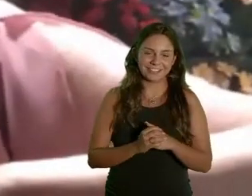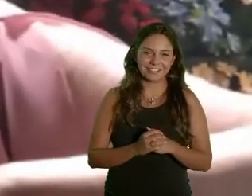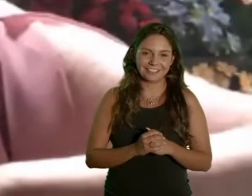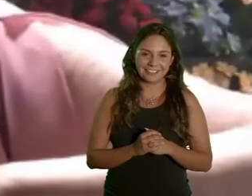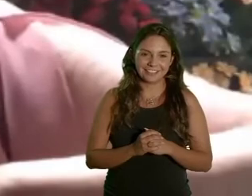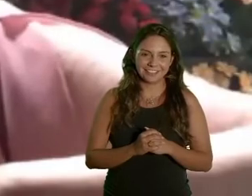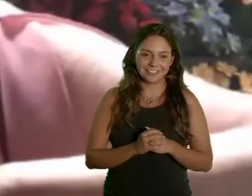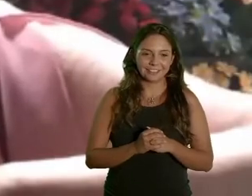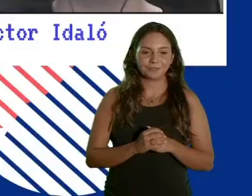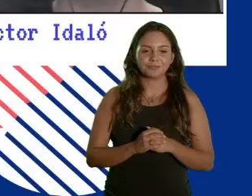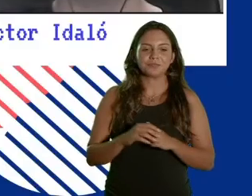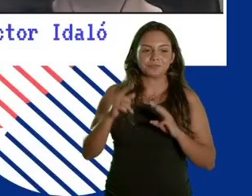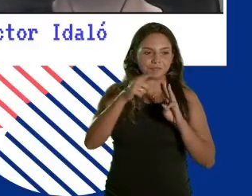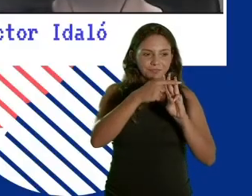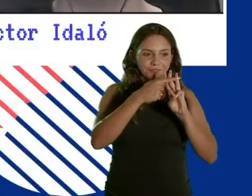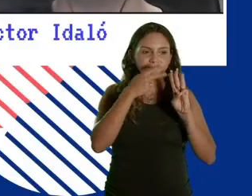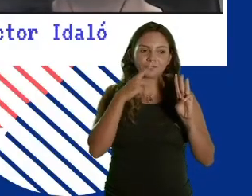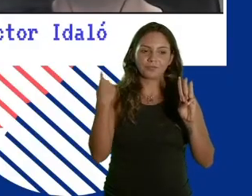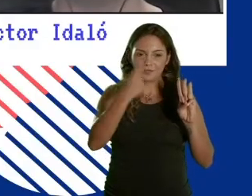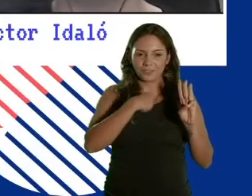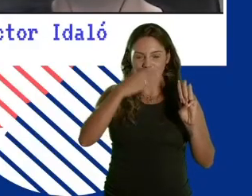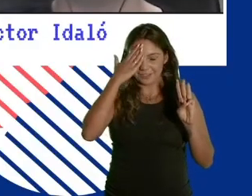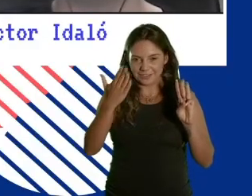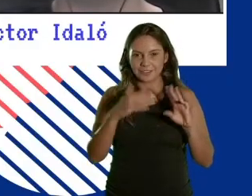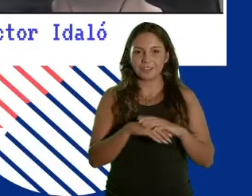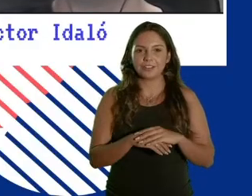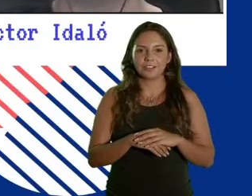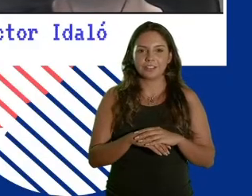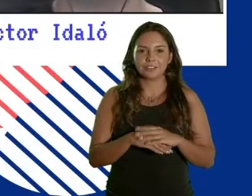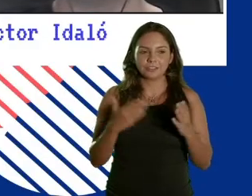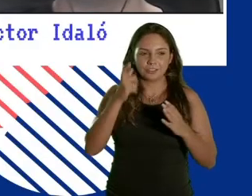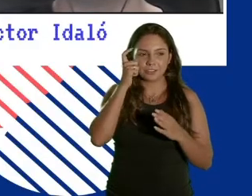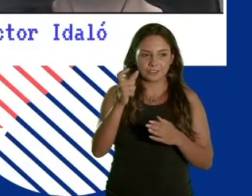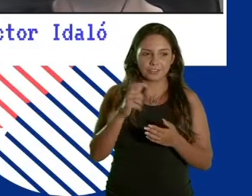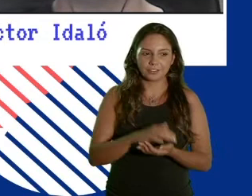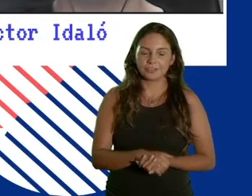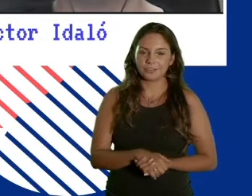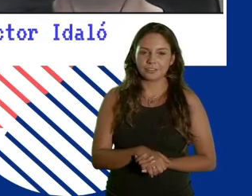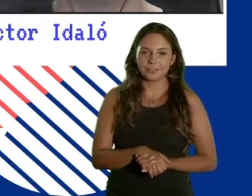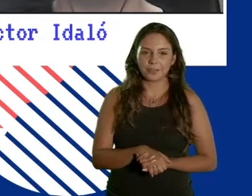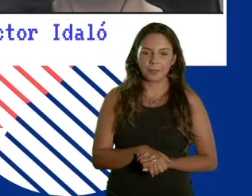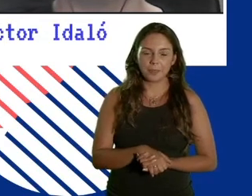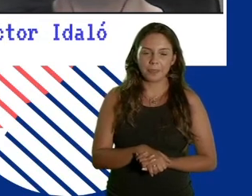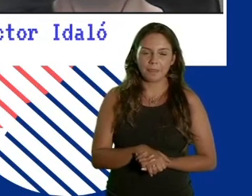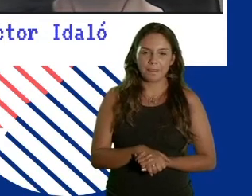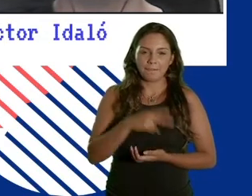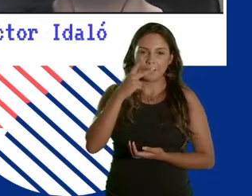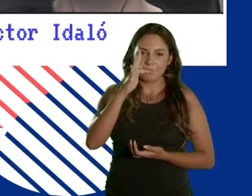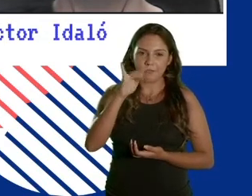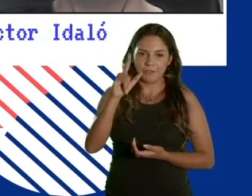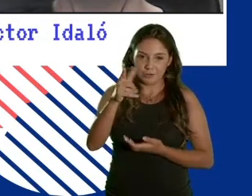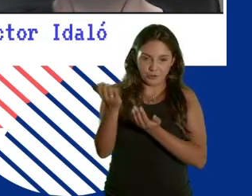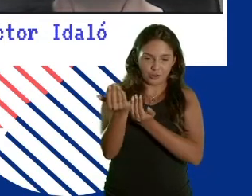Vilma, nós que agradecemos de verdade por tudo. E agora é interessante uma questão, né? Falando do Fli Araxá. O João